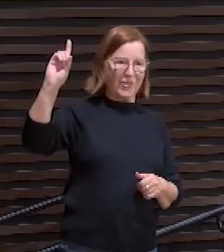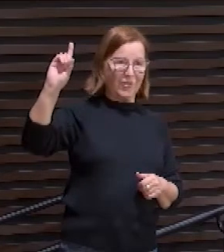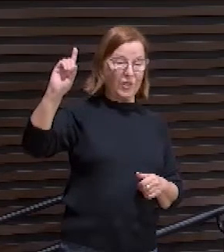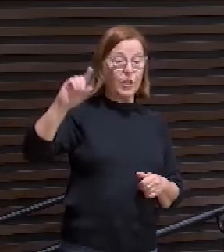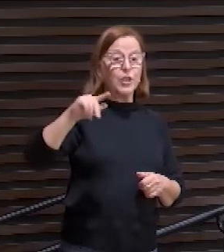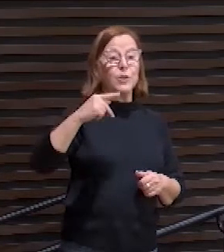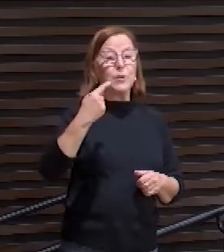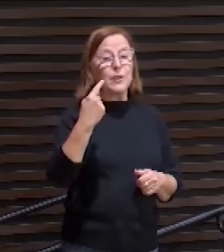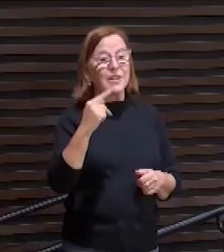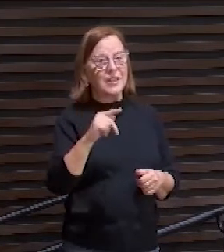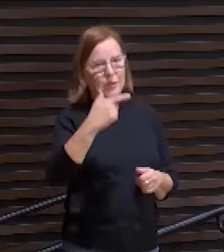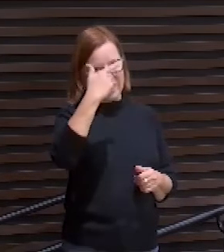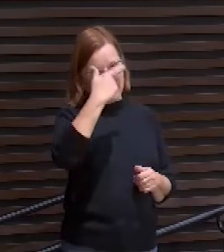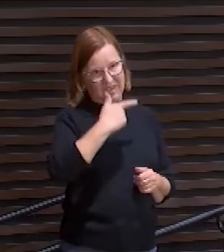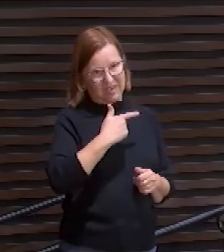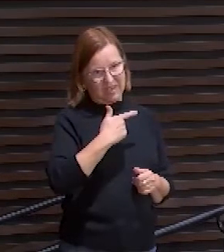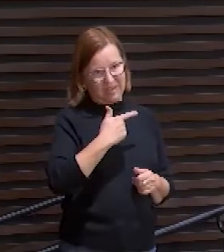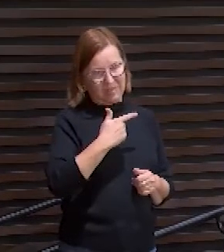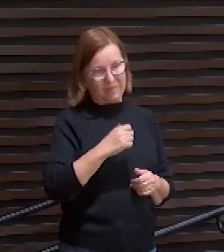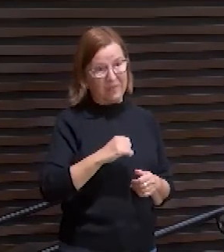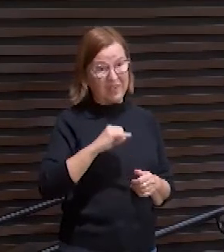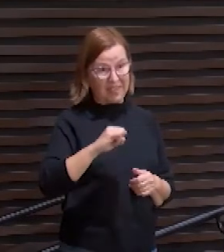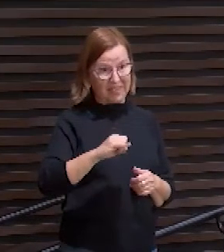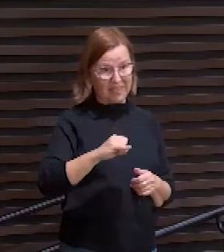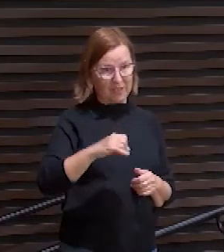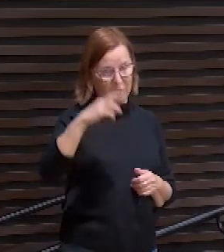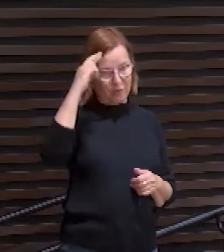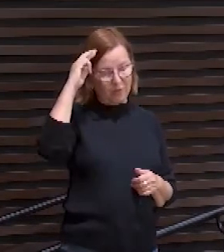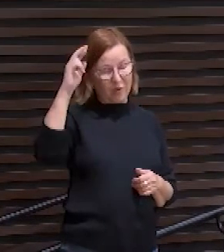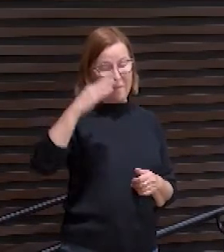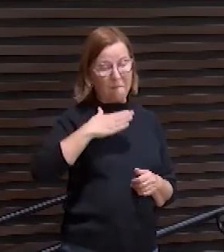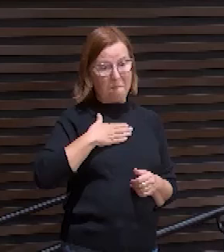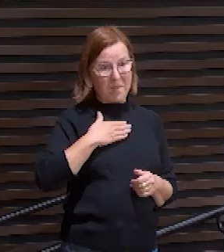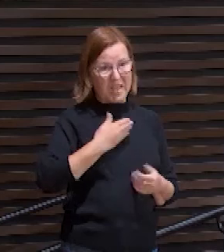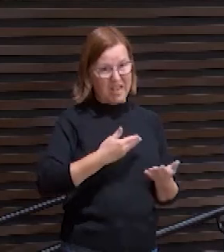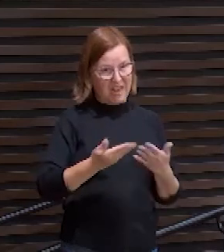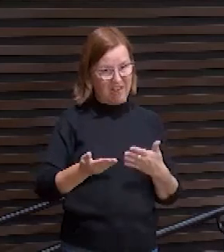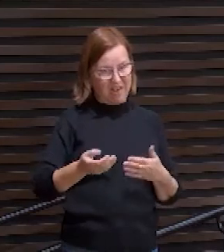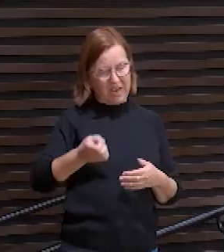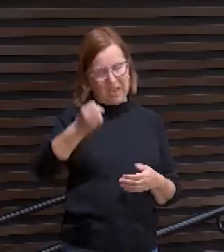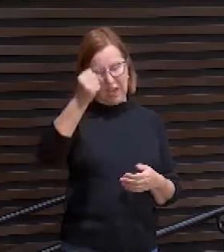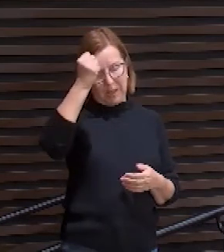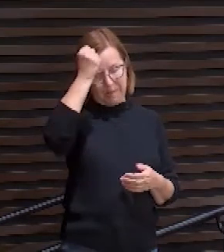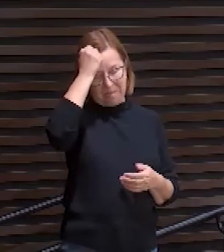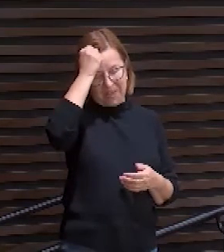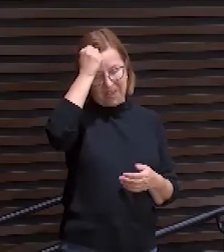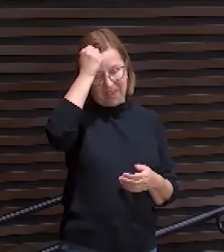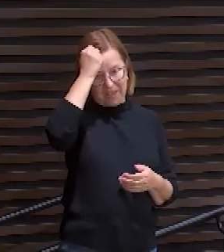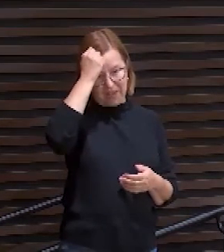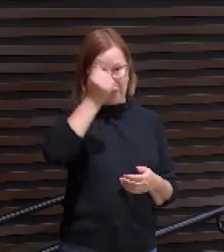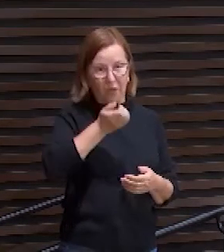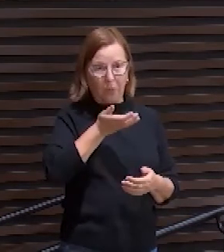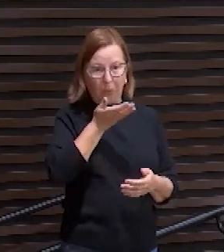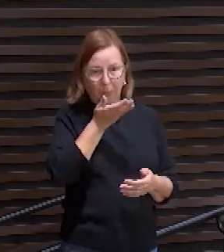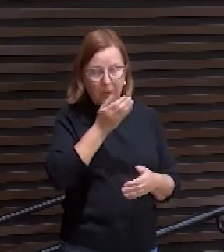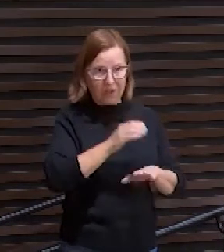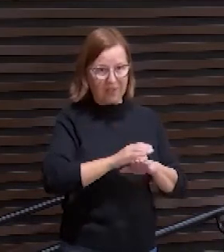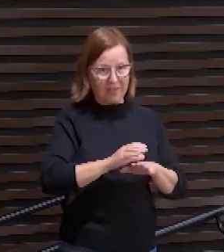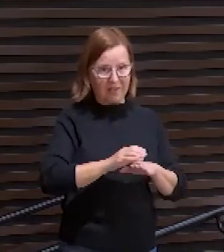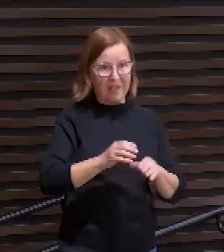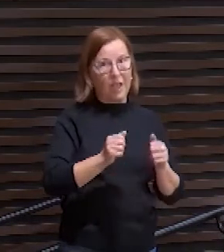E se ele te levar, e se ele me levar a me arrepender no pó e na cinza, amém, glória a